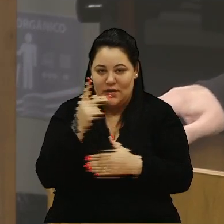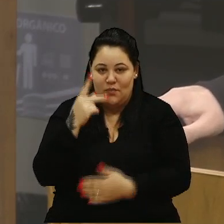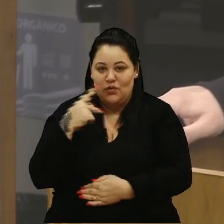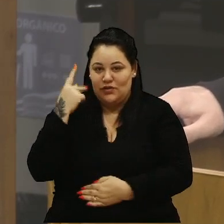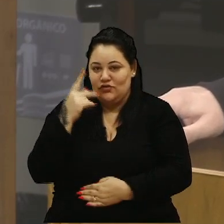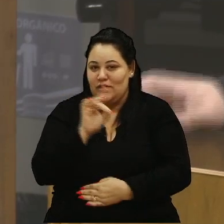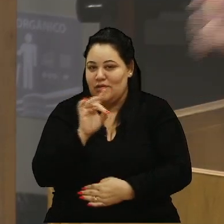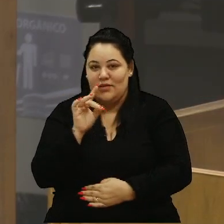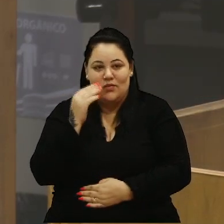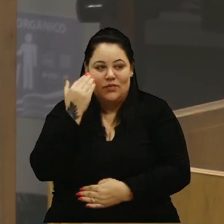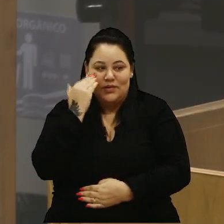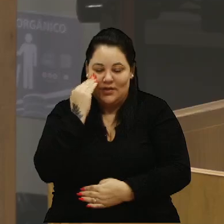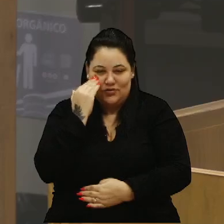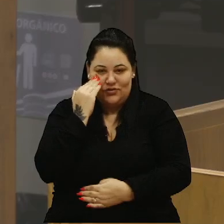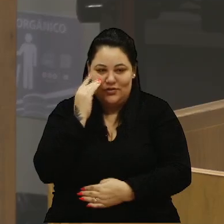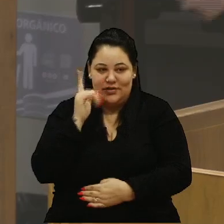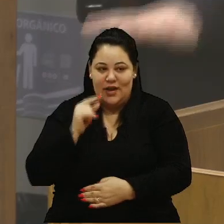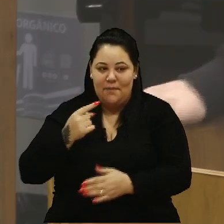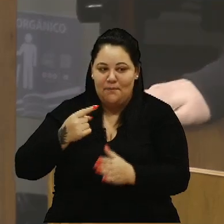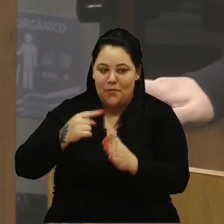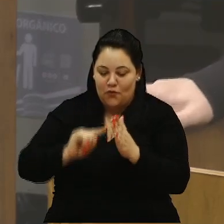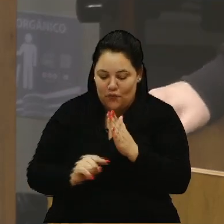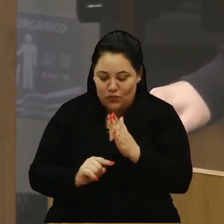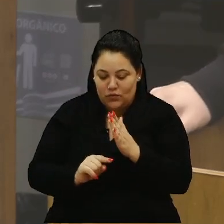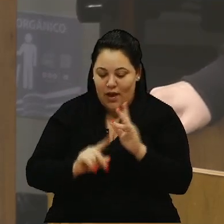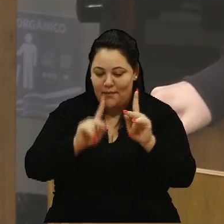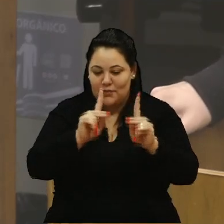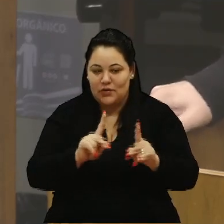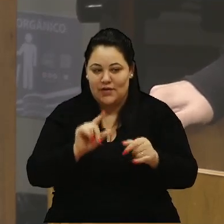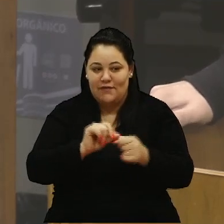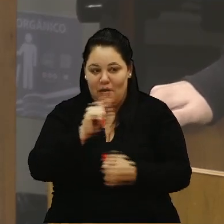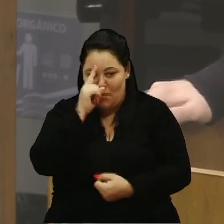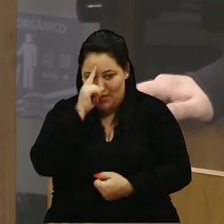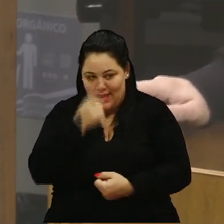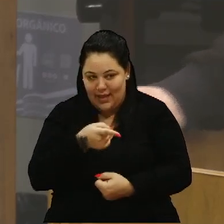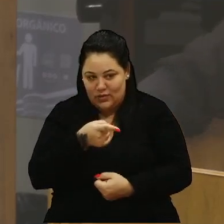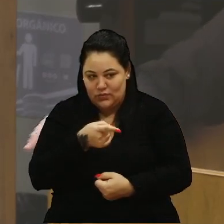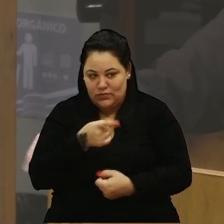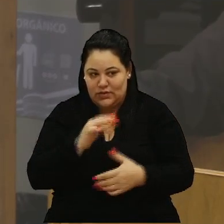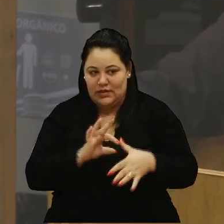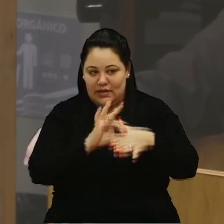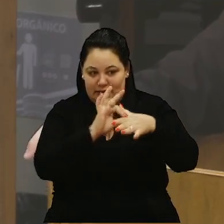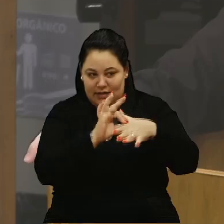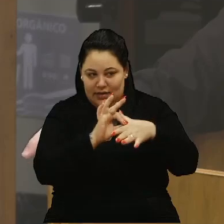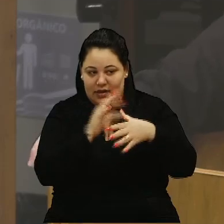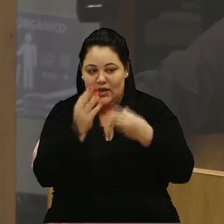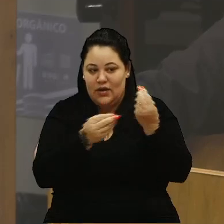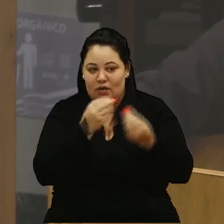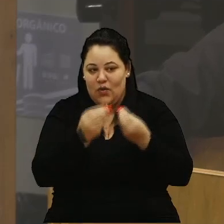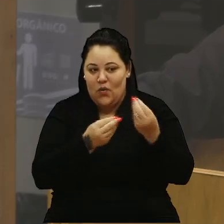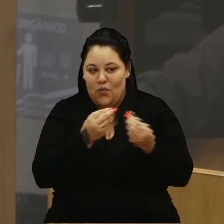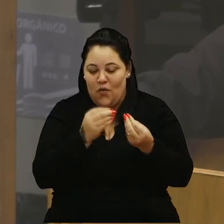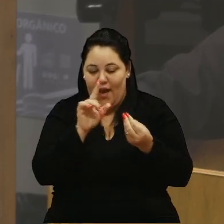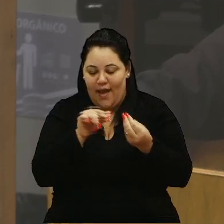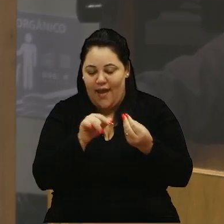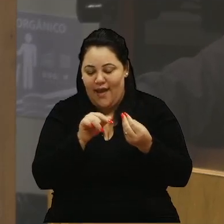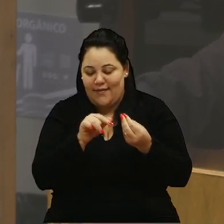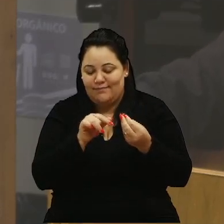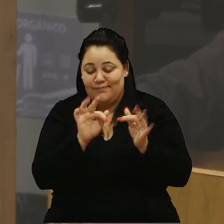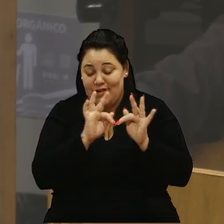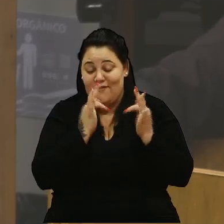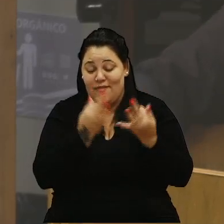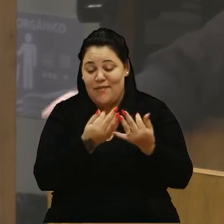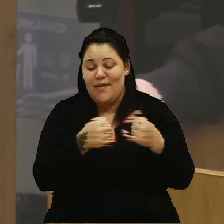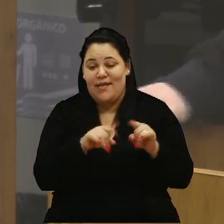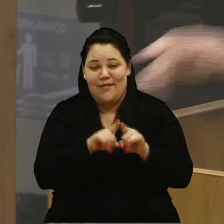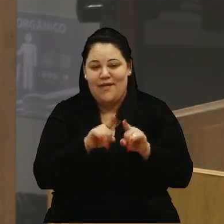quão complexo é para a pessoa que exerce o mandato de vereança. E quão complexo é para a família de quem exerce o mandato de vereança. Porque não